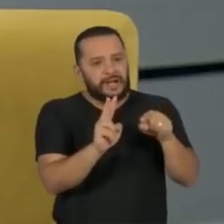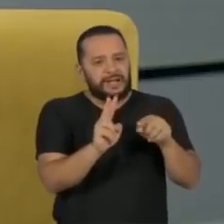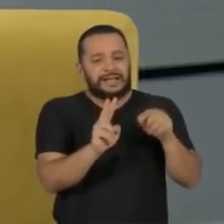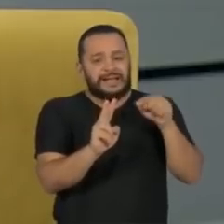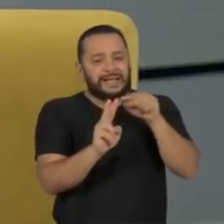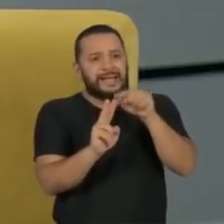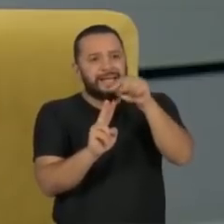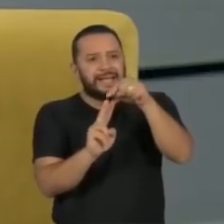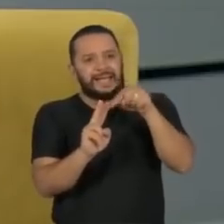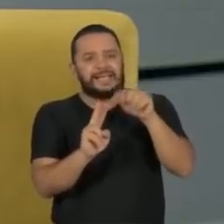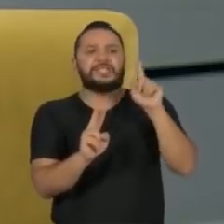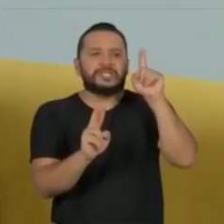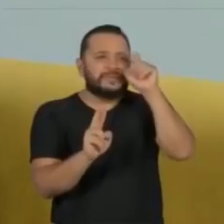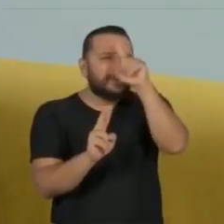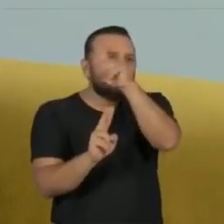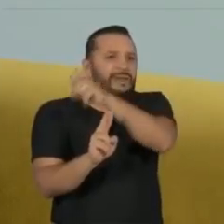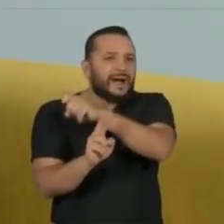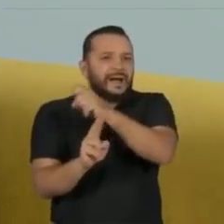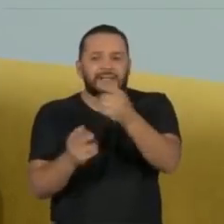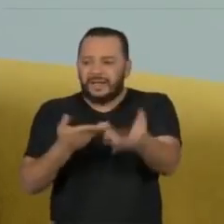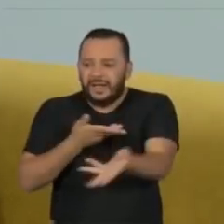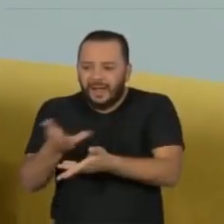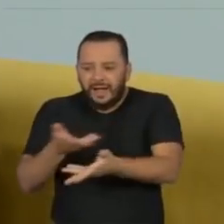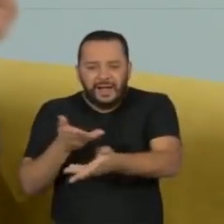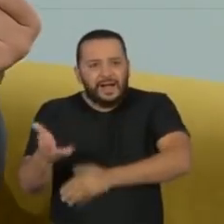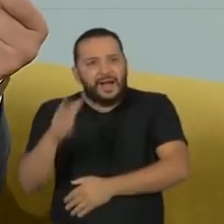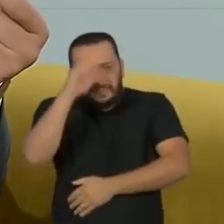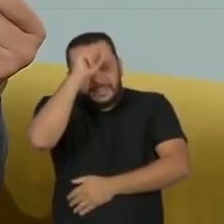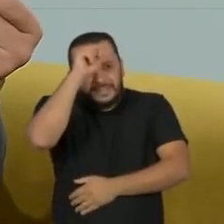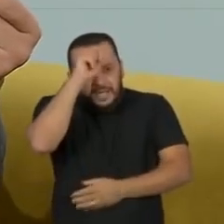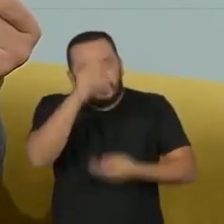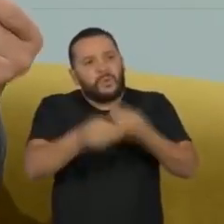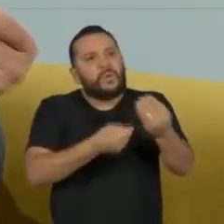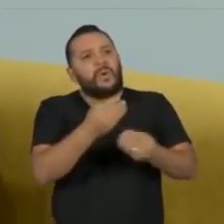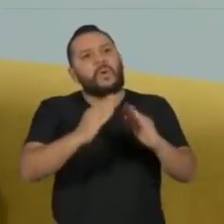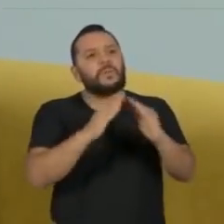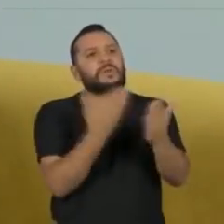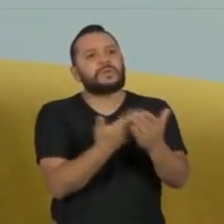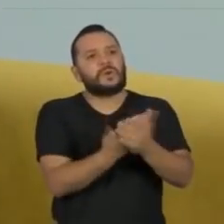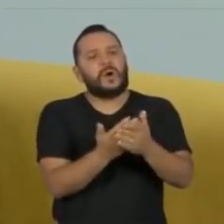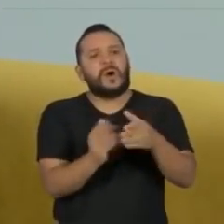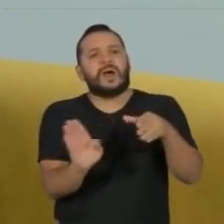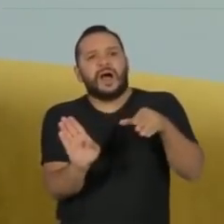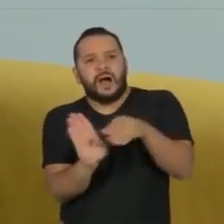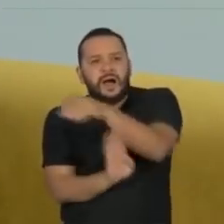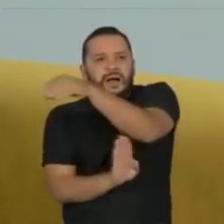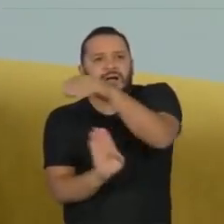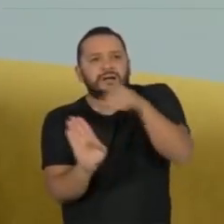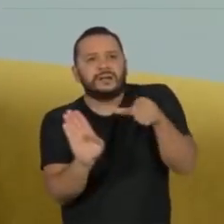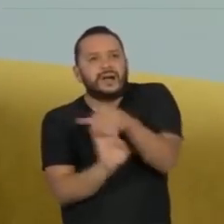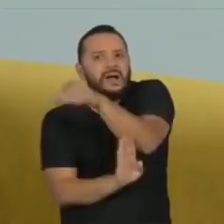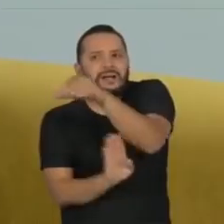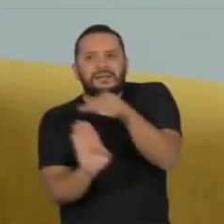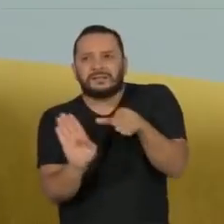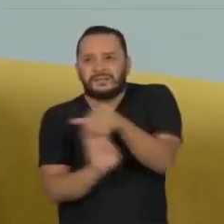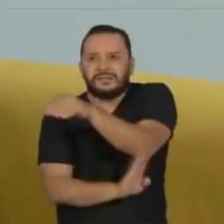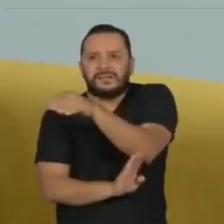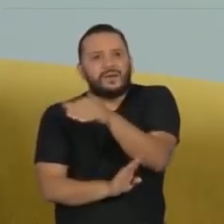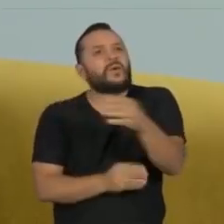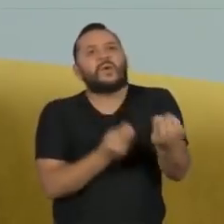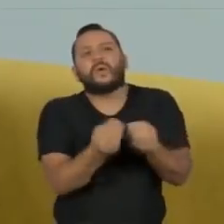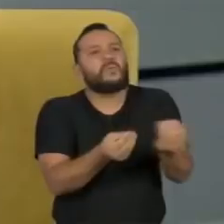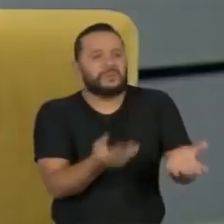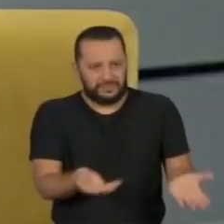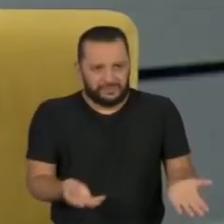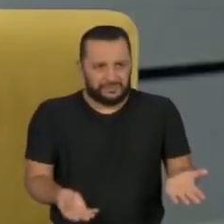Assim, dificuldade de relacionamento, de aprendizagem, de relação com os professores. Qual é a importância da escola estar aberta